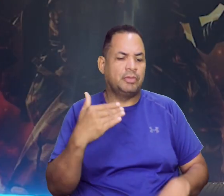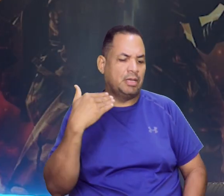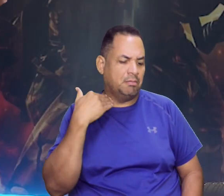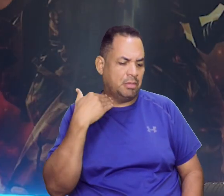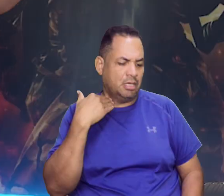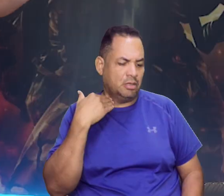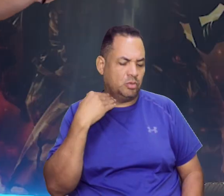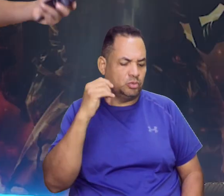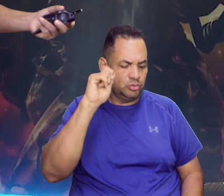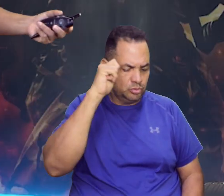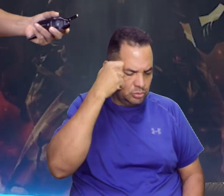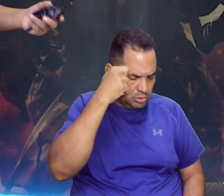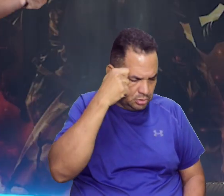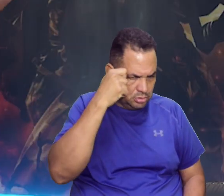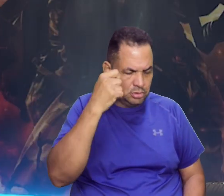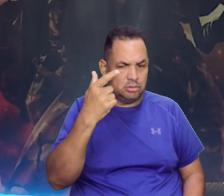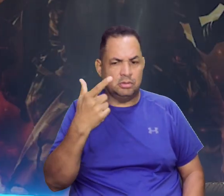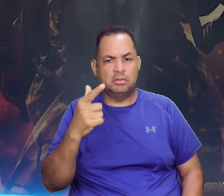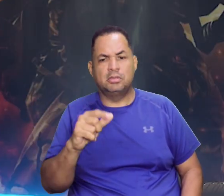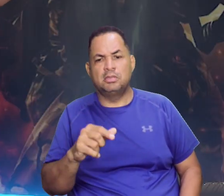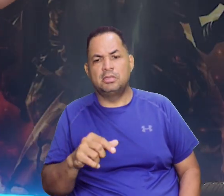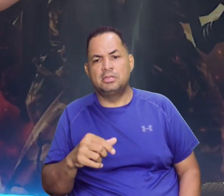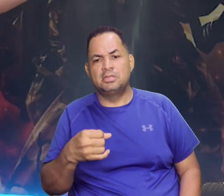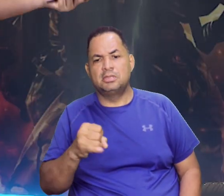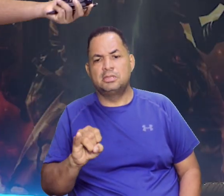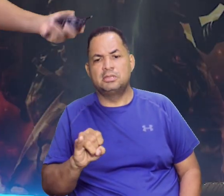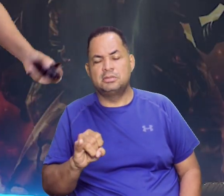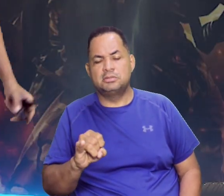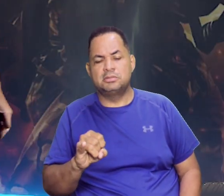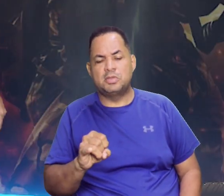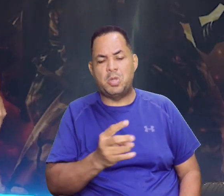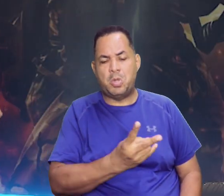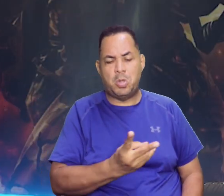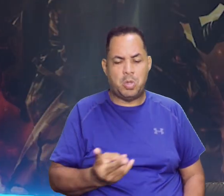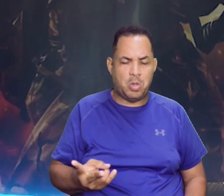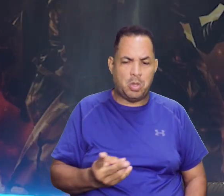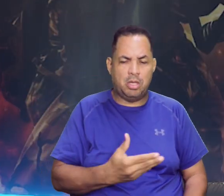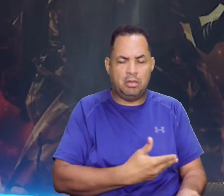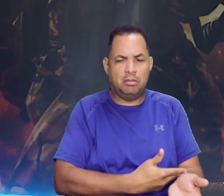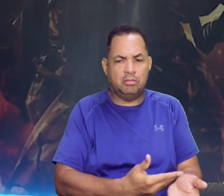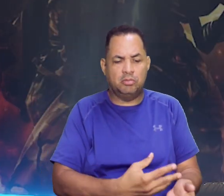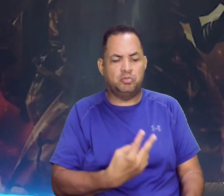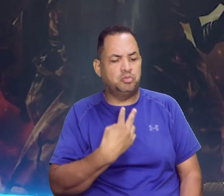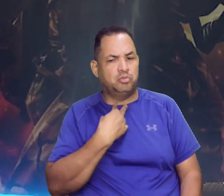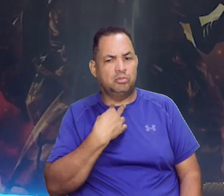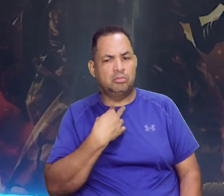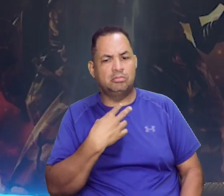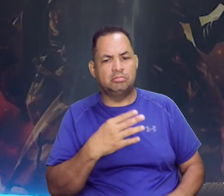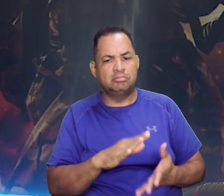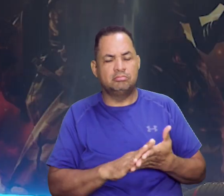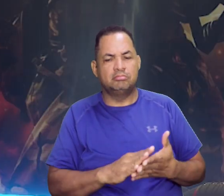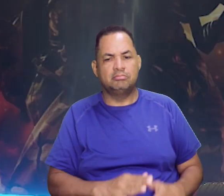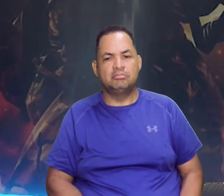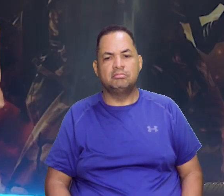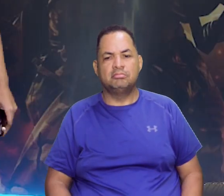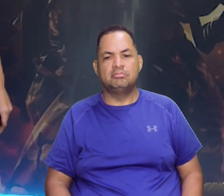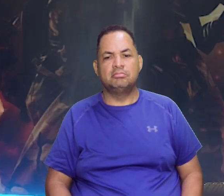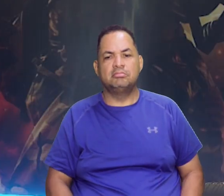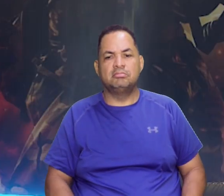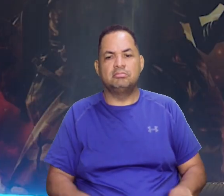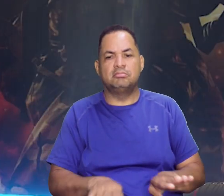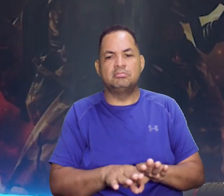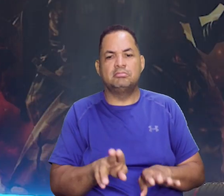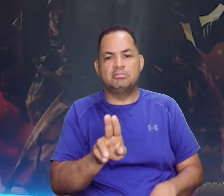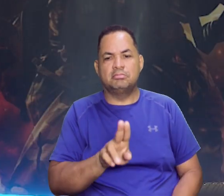e banco de branco. Se tivesse banco de branco, o negro jamais poderia sentar nesse banco. E se